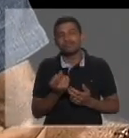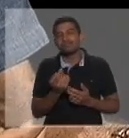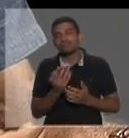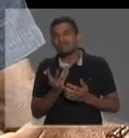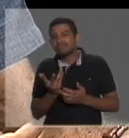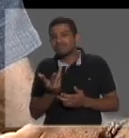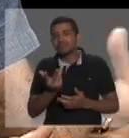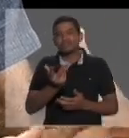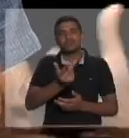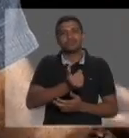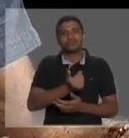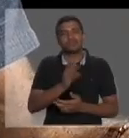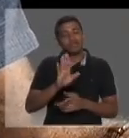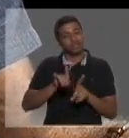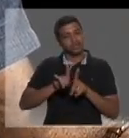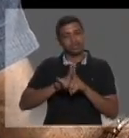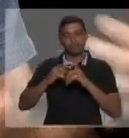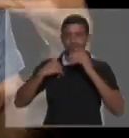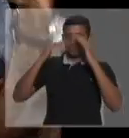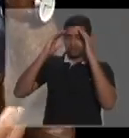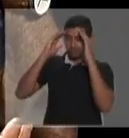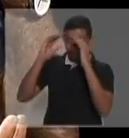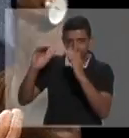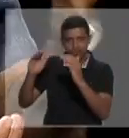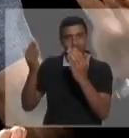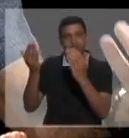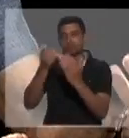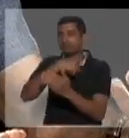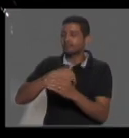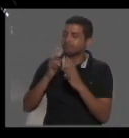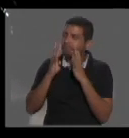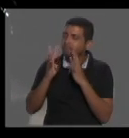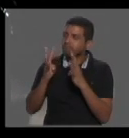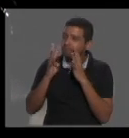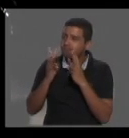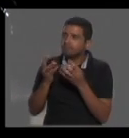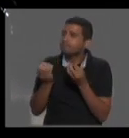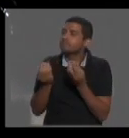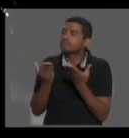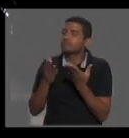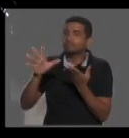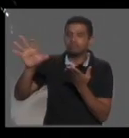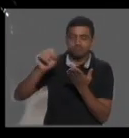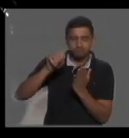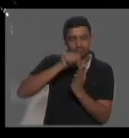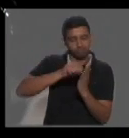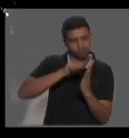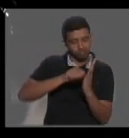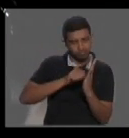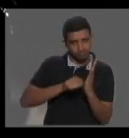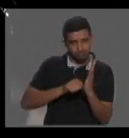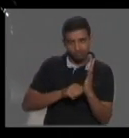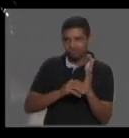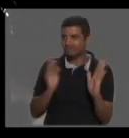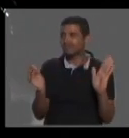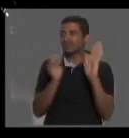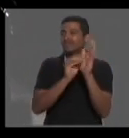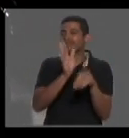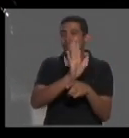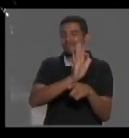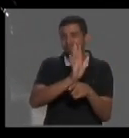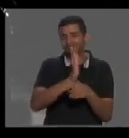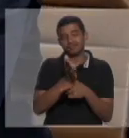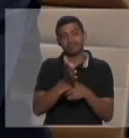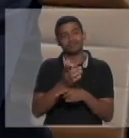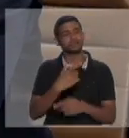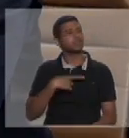que certamente ele teria, mas ainda com todo o respeito que essa escuta poderia trazer para essa fala que estava sendo colocada no filme.